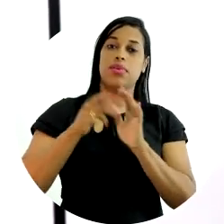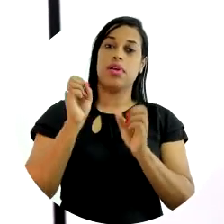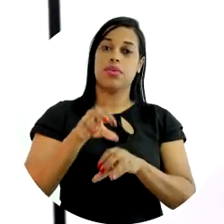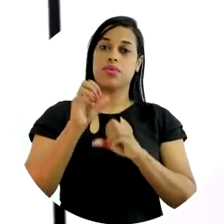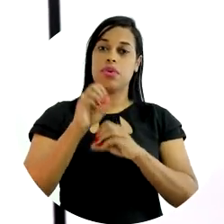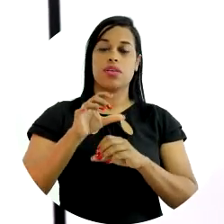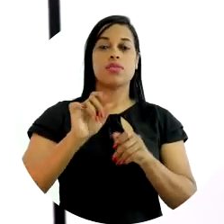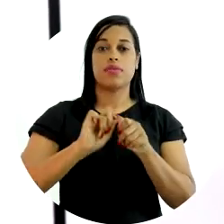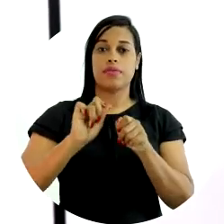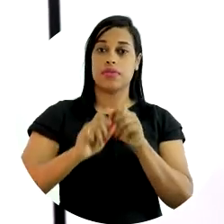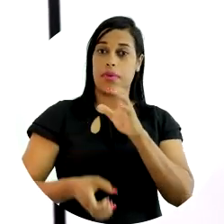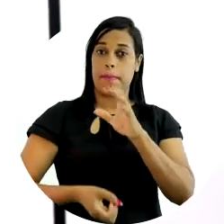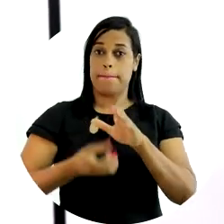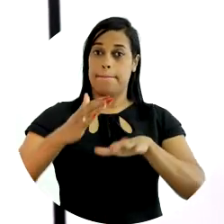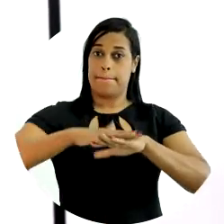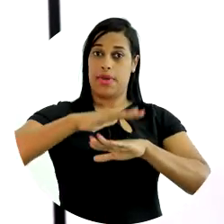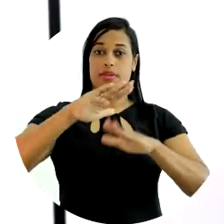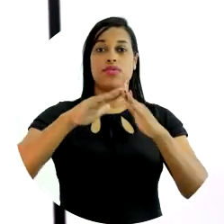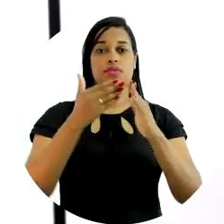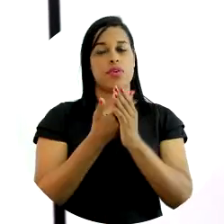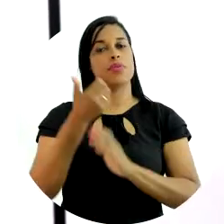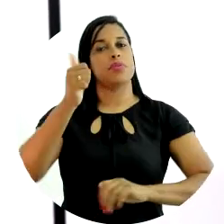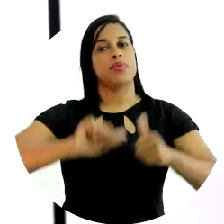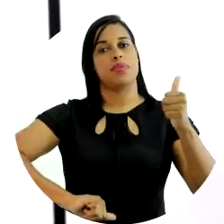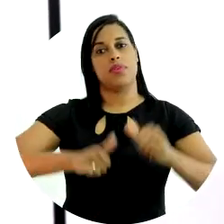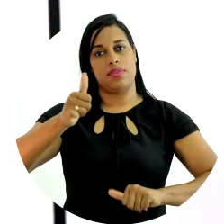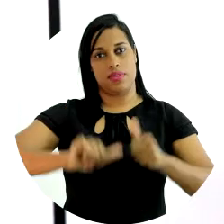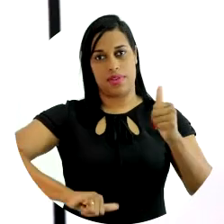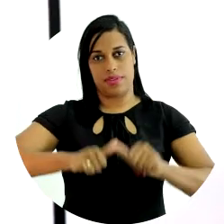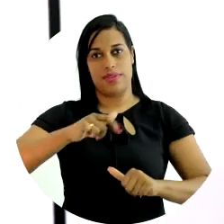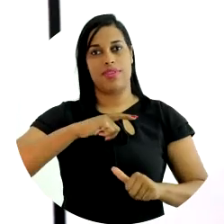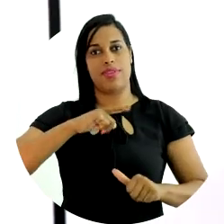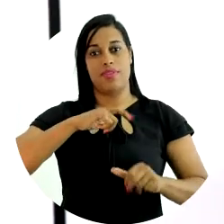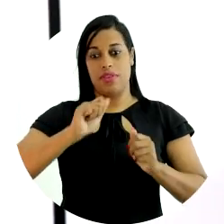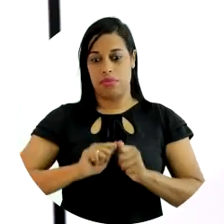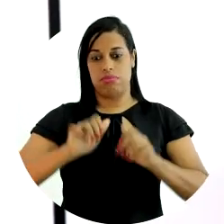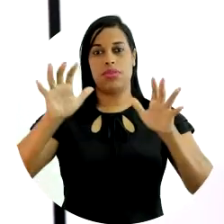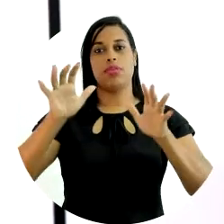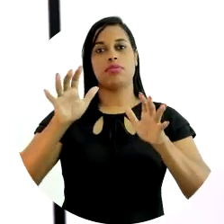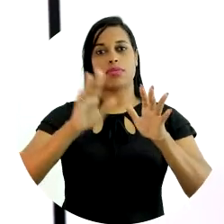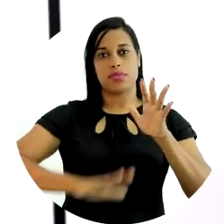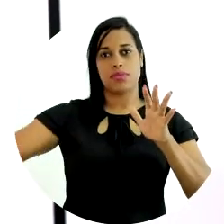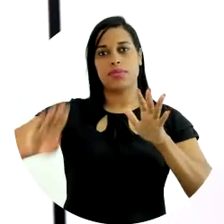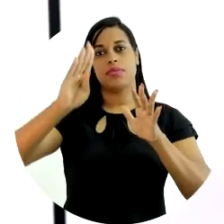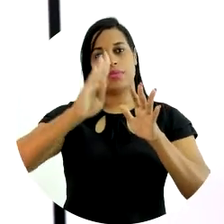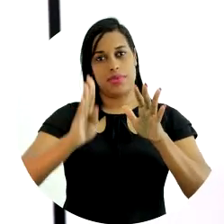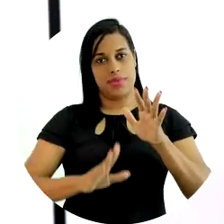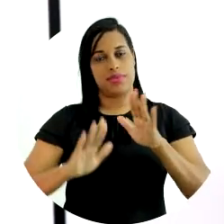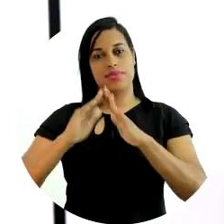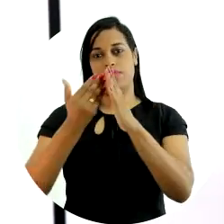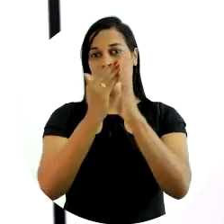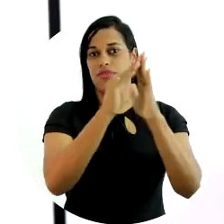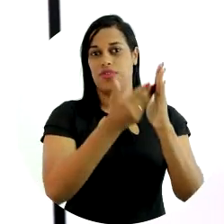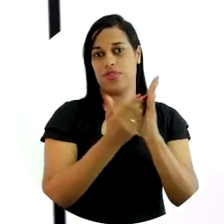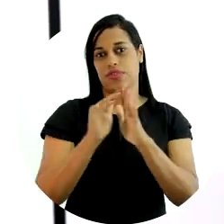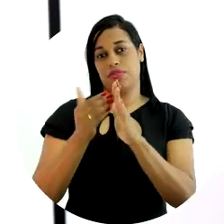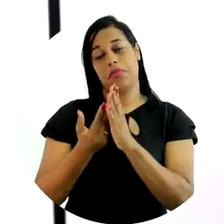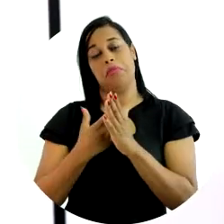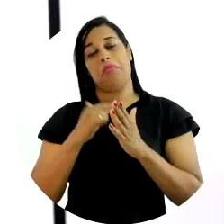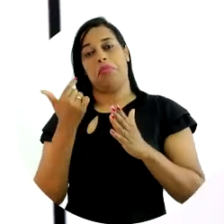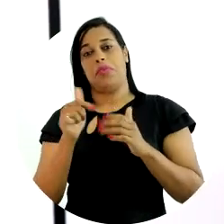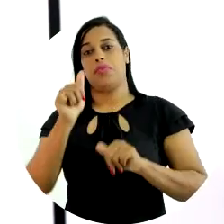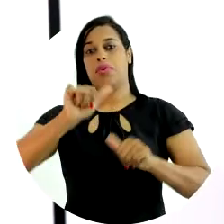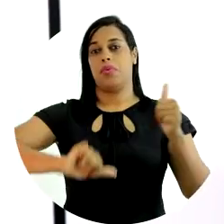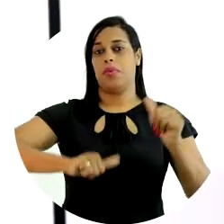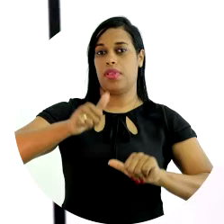fundamento para a educação você construir mais escolas em detrimento da qualidade. Então houve um boom de escolas no Brasil, né? Mas as escolas